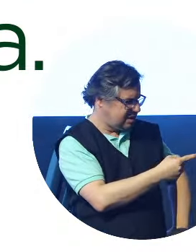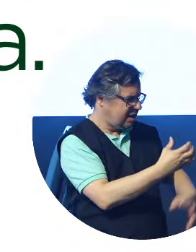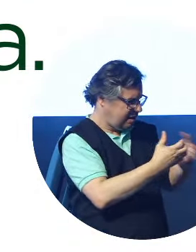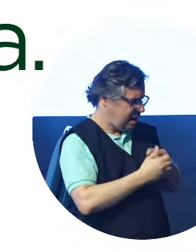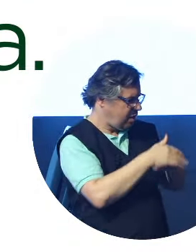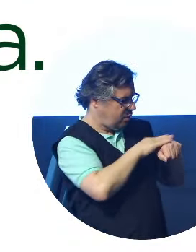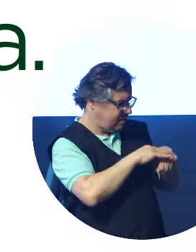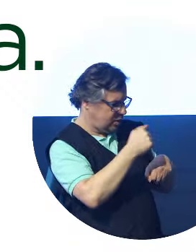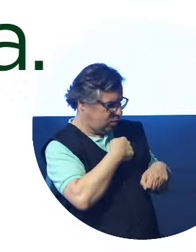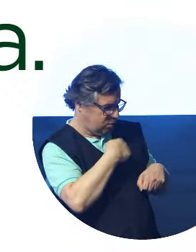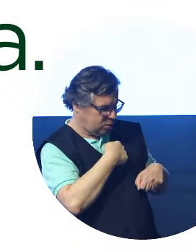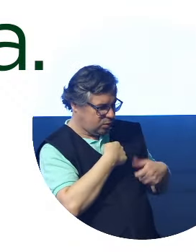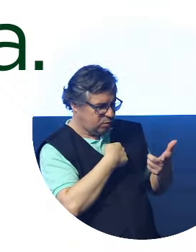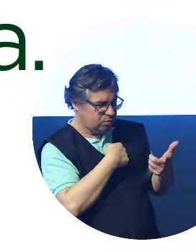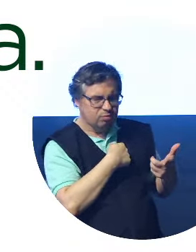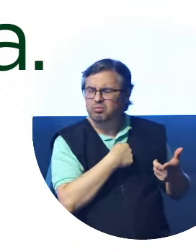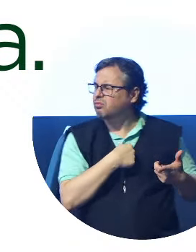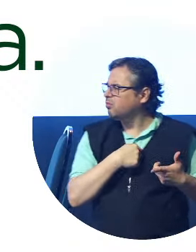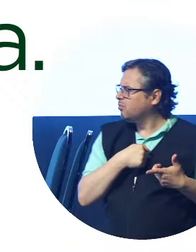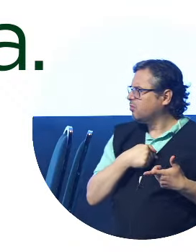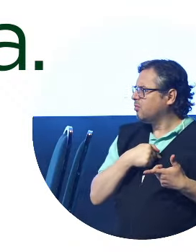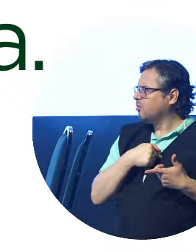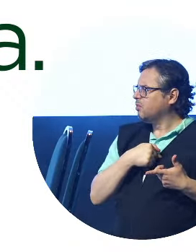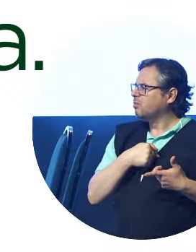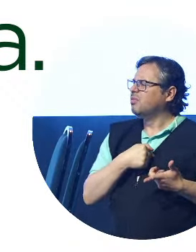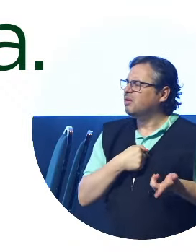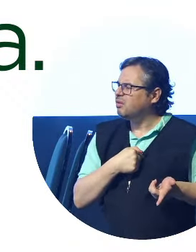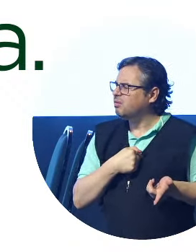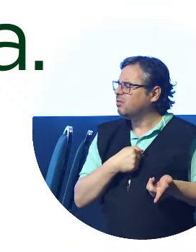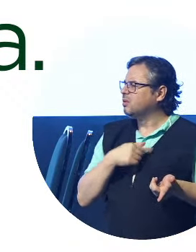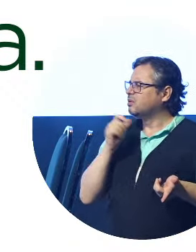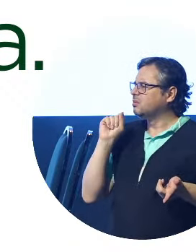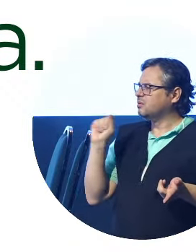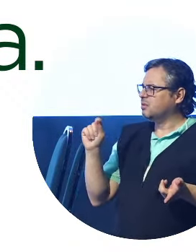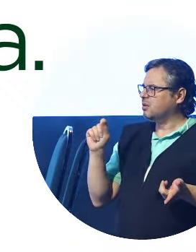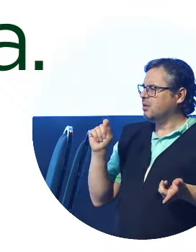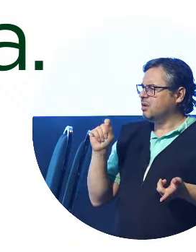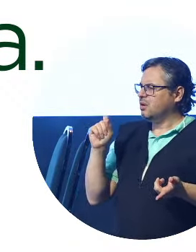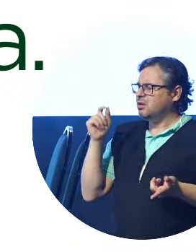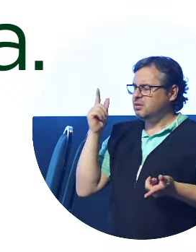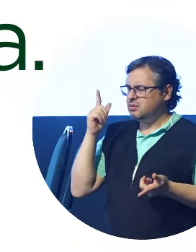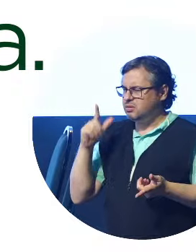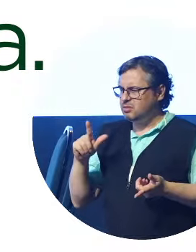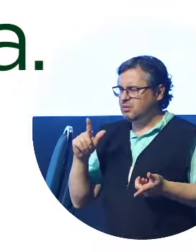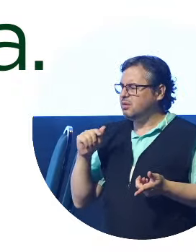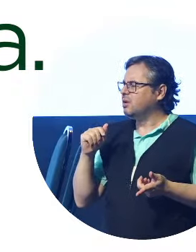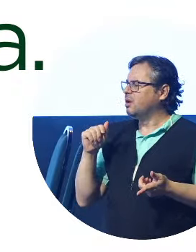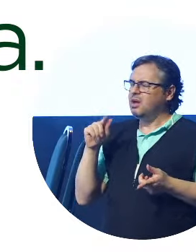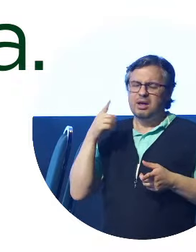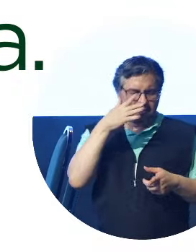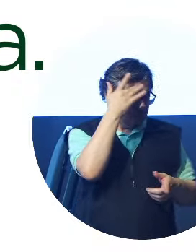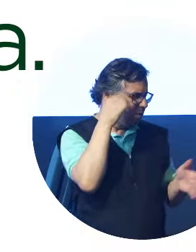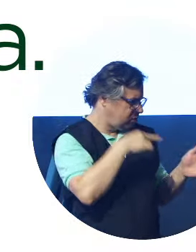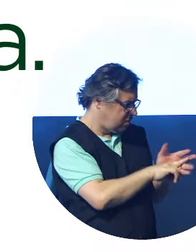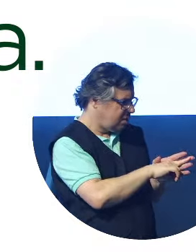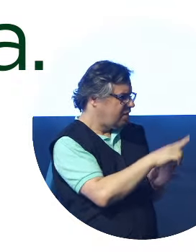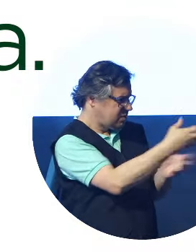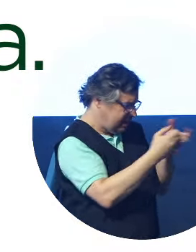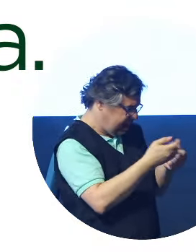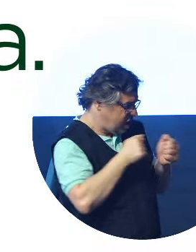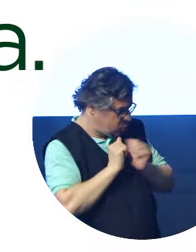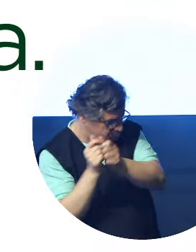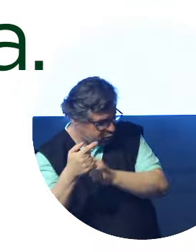comigo? Eu primeira vez pergunta: você quem? De novo ele fala: você quer vai